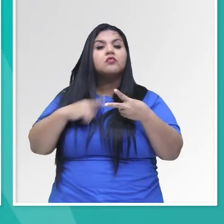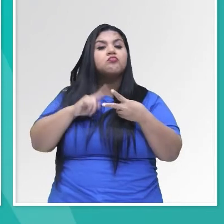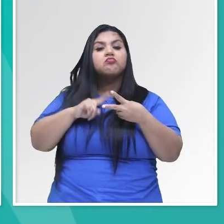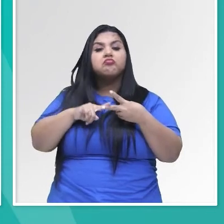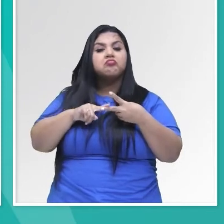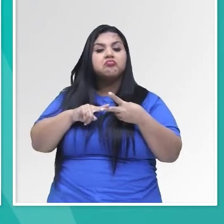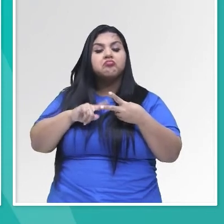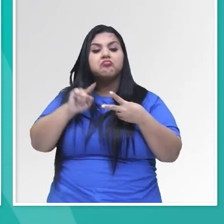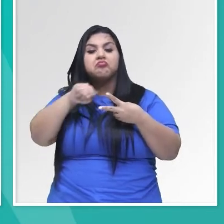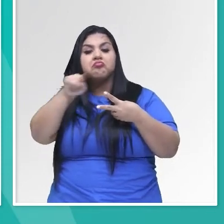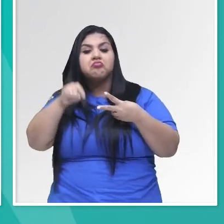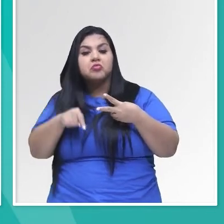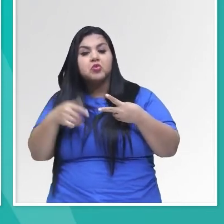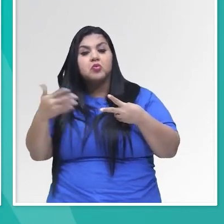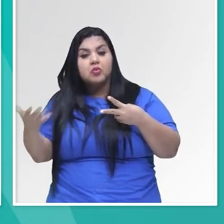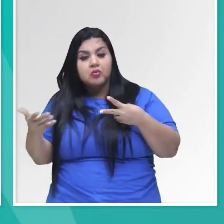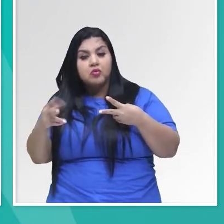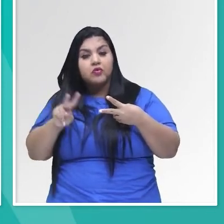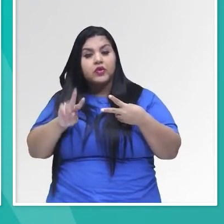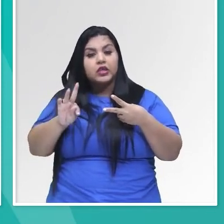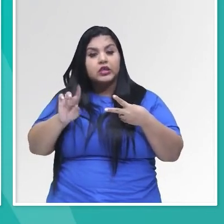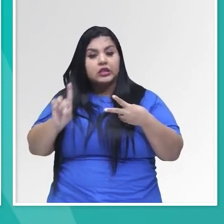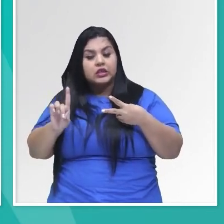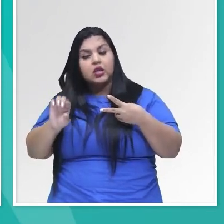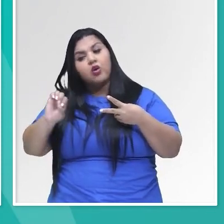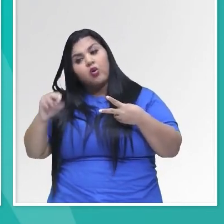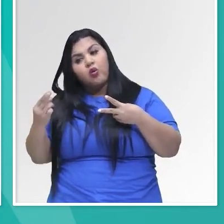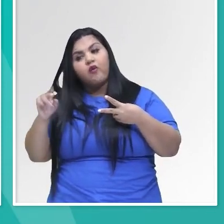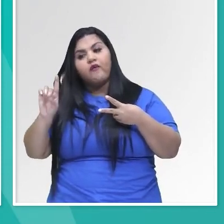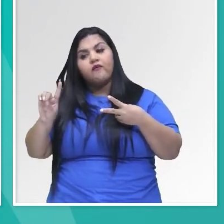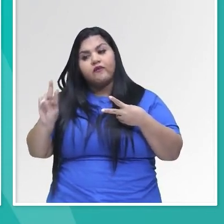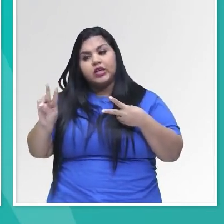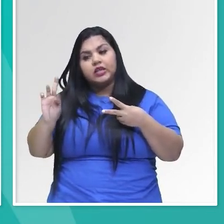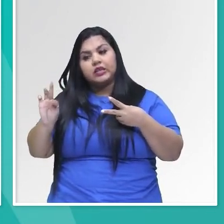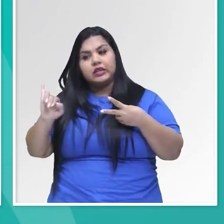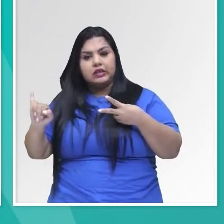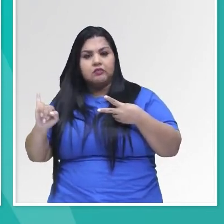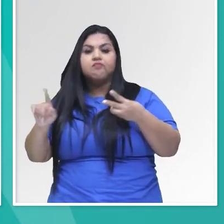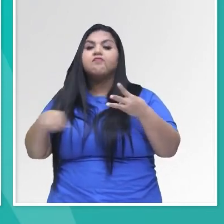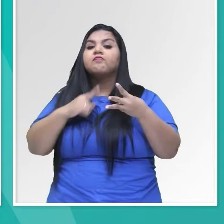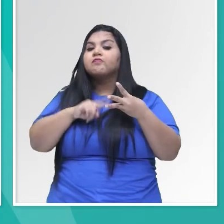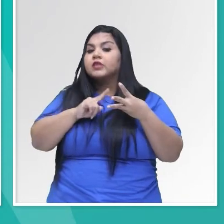VTD ou é VTI? E a letra C?